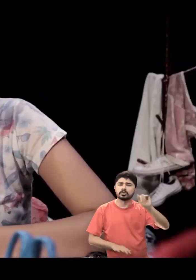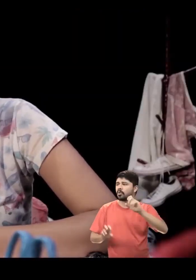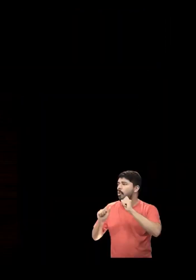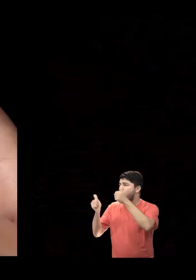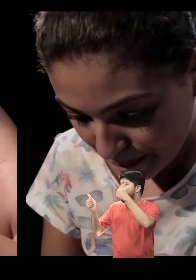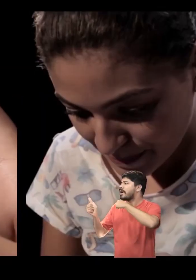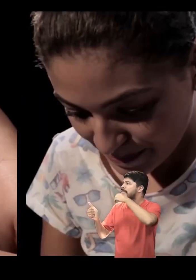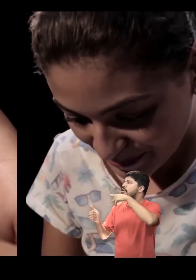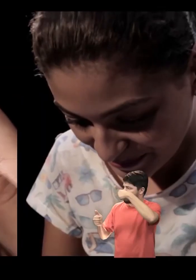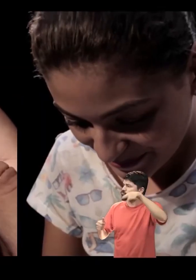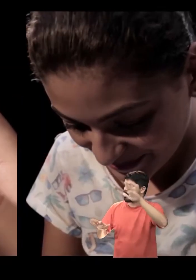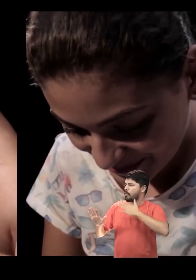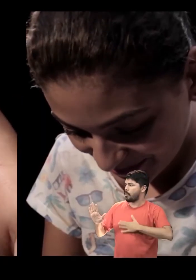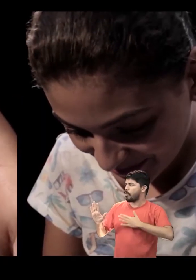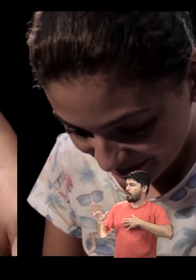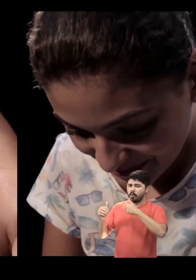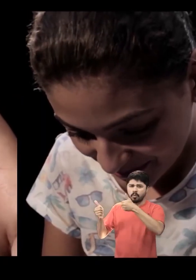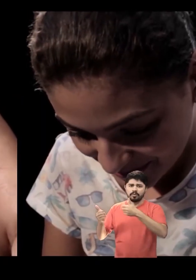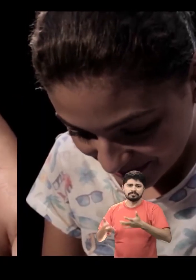vou.